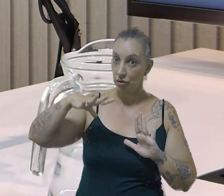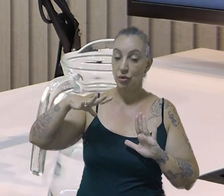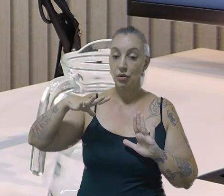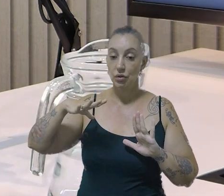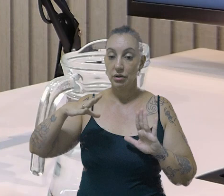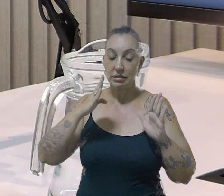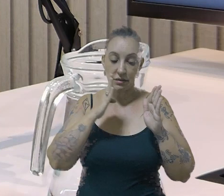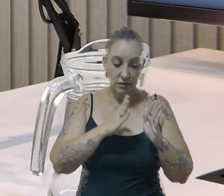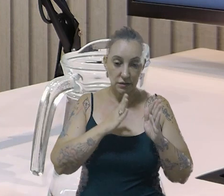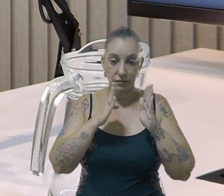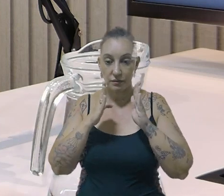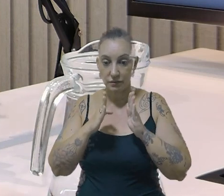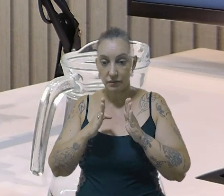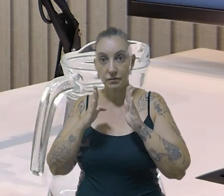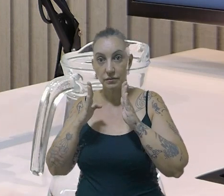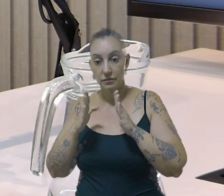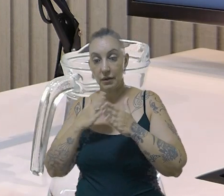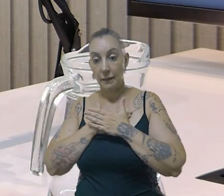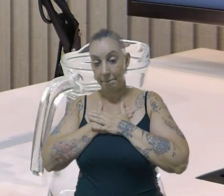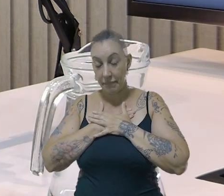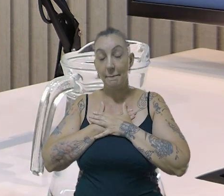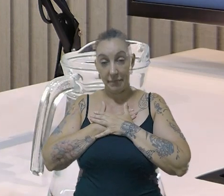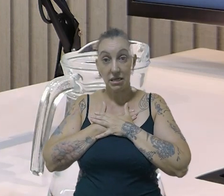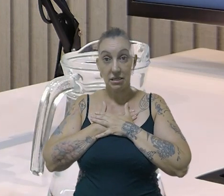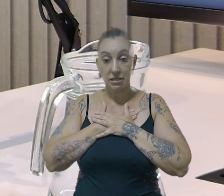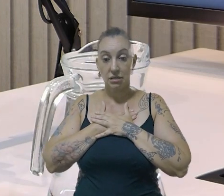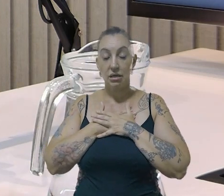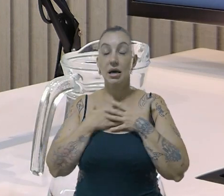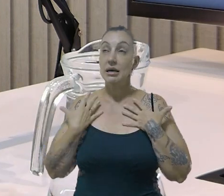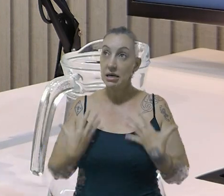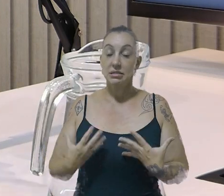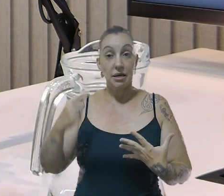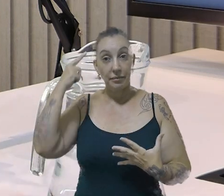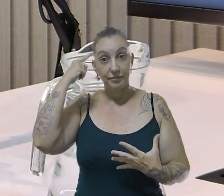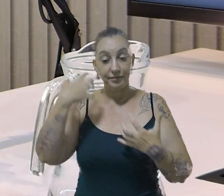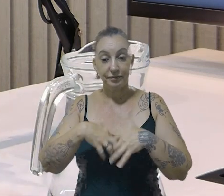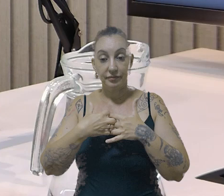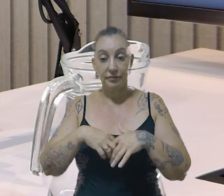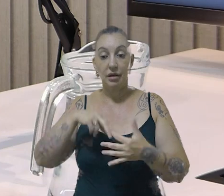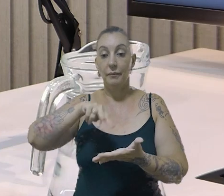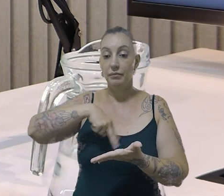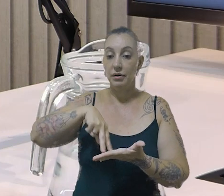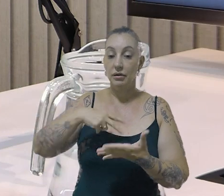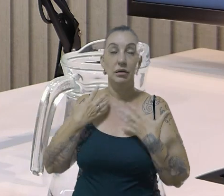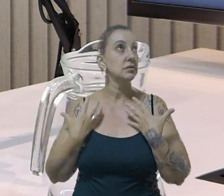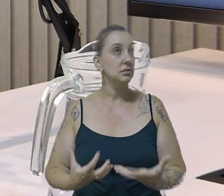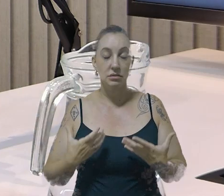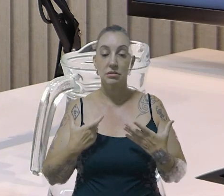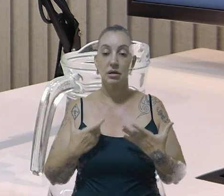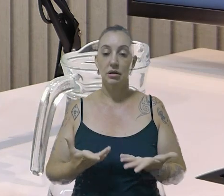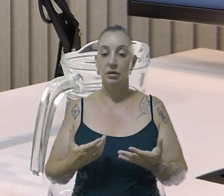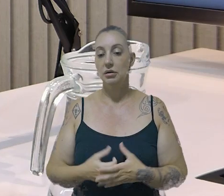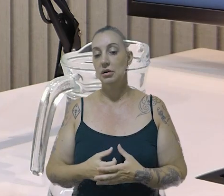cena cena para quem tá em cena PR mim é é desgastante mentalmente para quem tá no palco tipo é um saco F